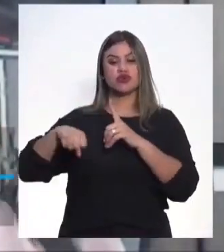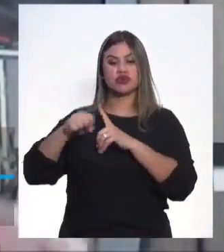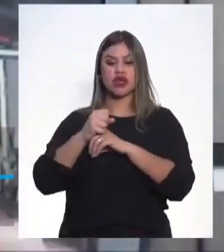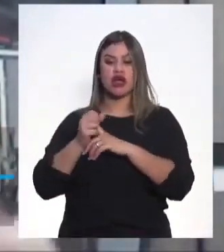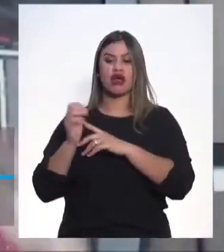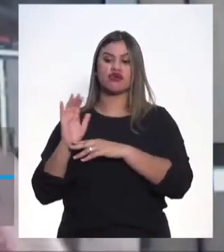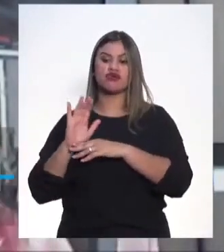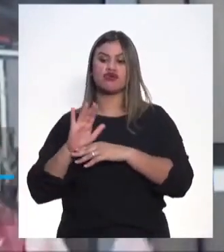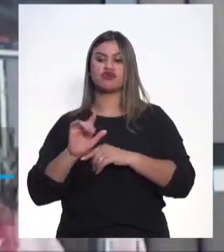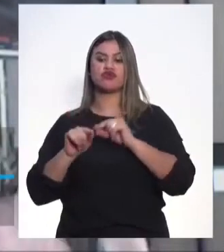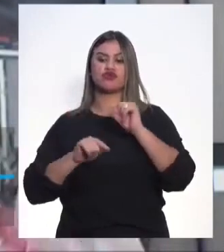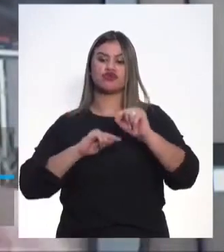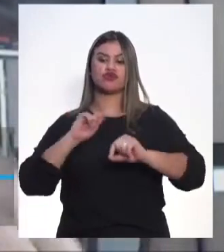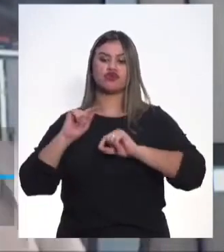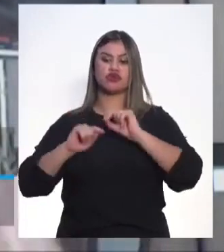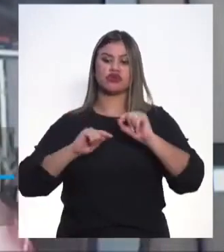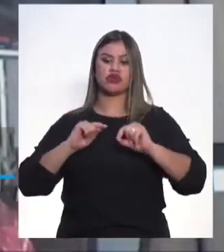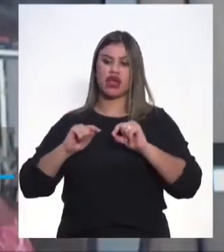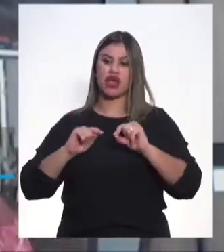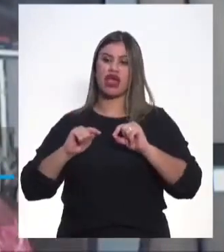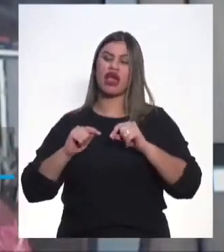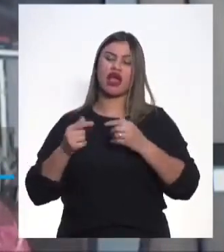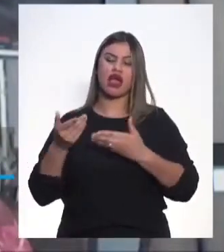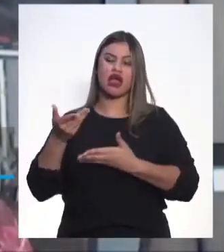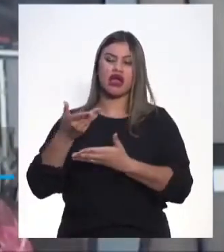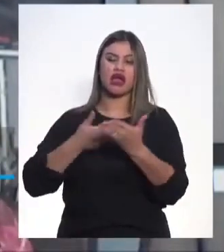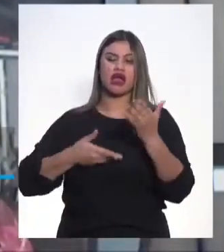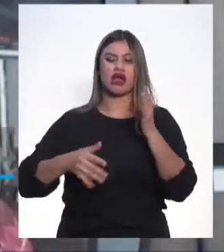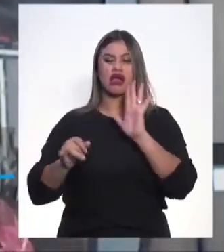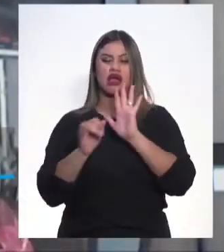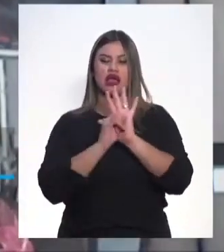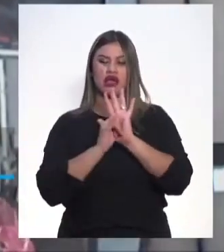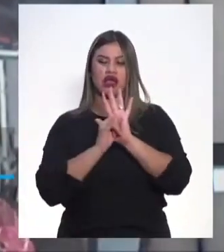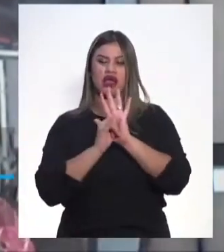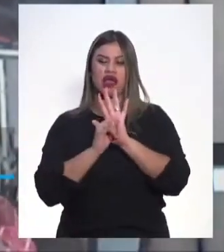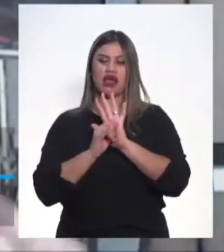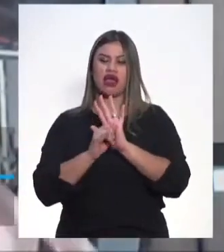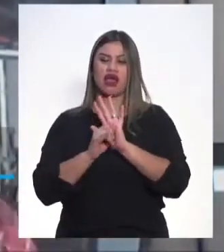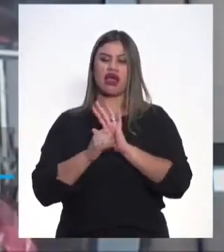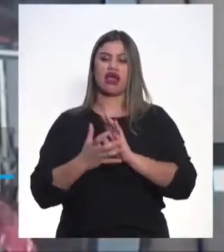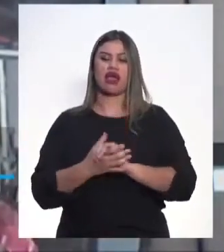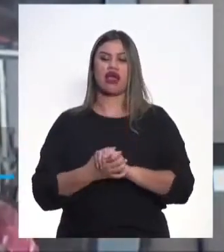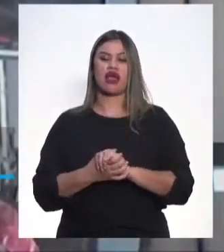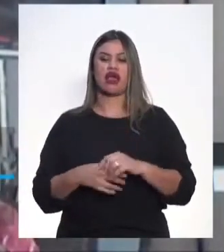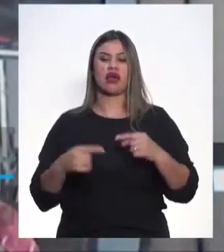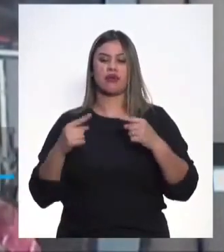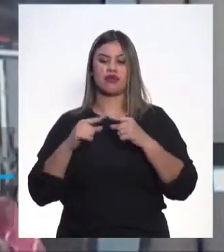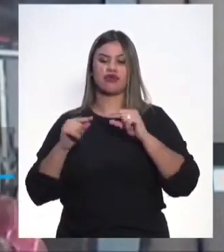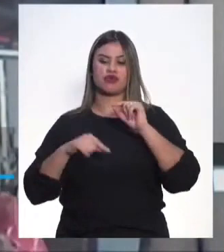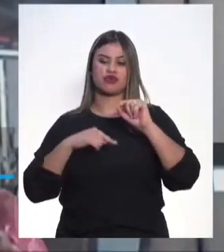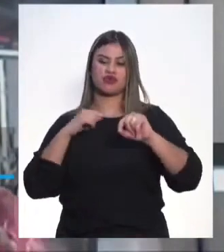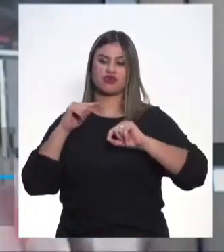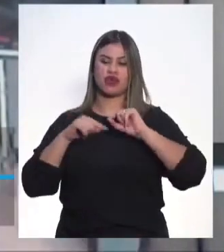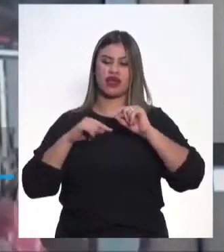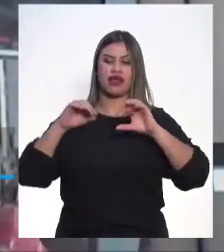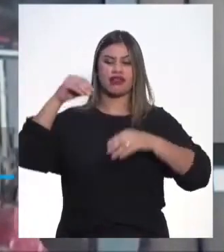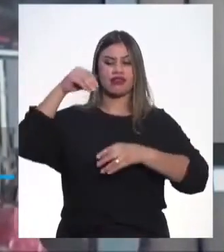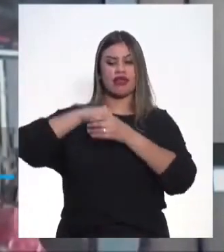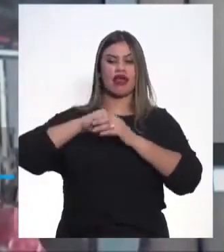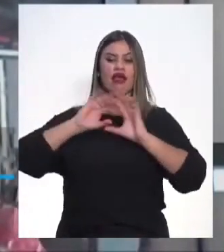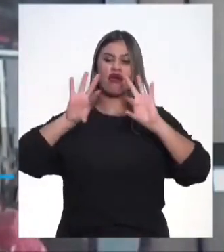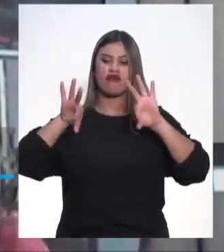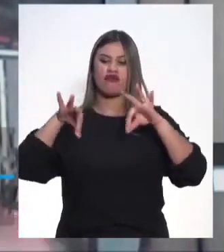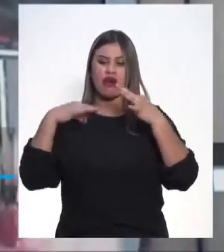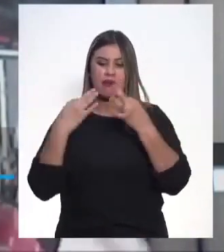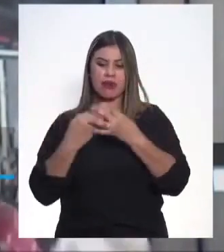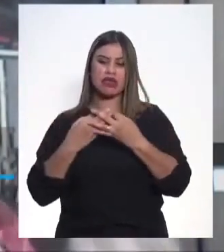colabora, né, para a constituição de uma identidade em relação deste indivíduo que se localiza dentro de uma família, que encontra